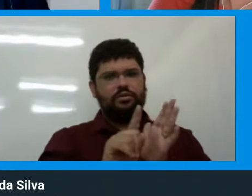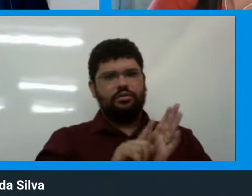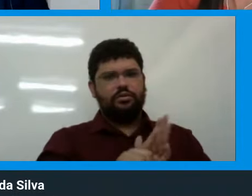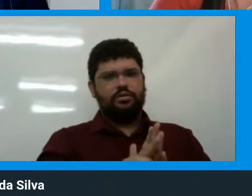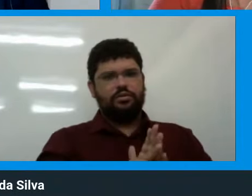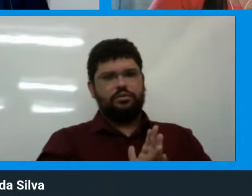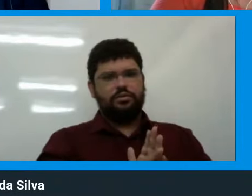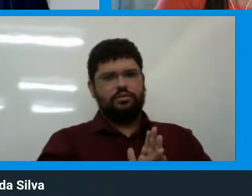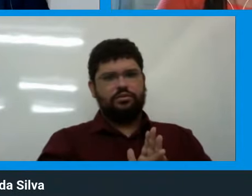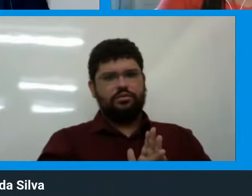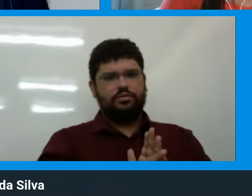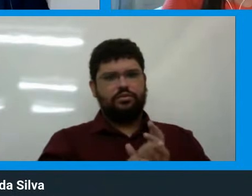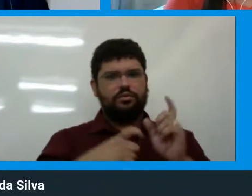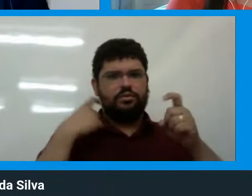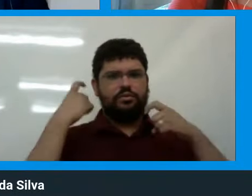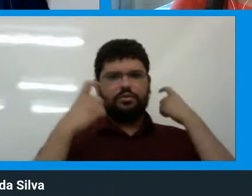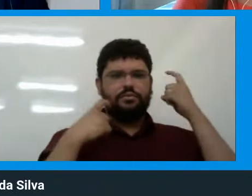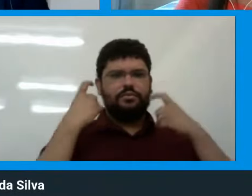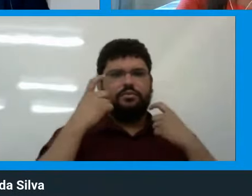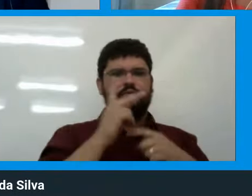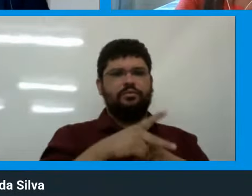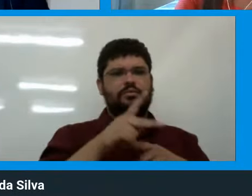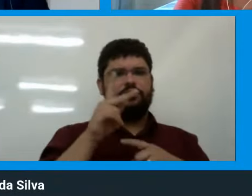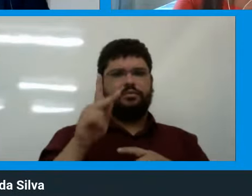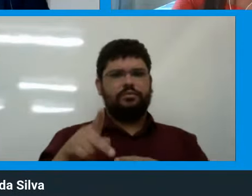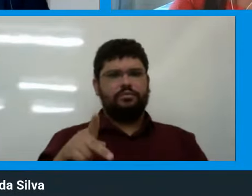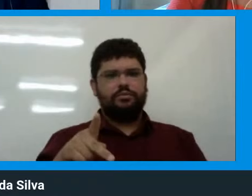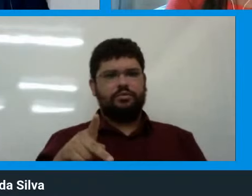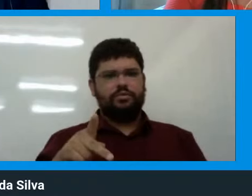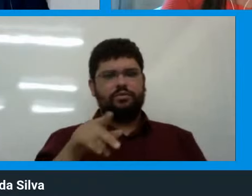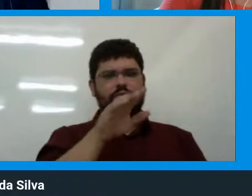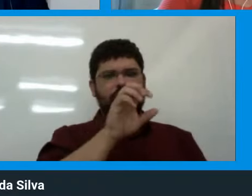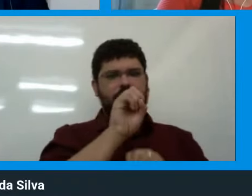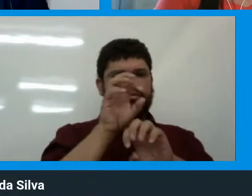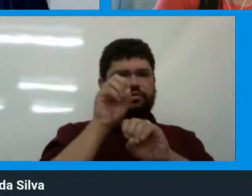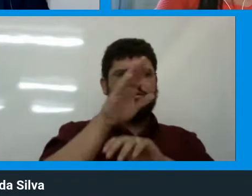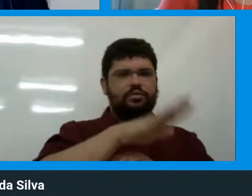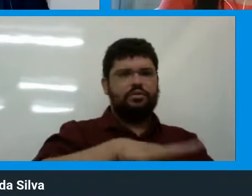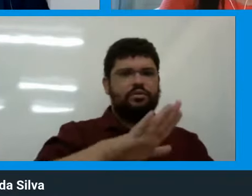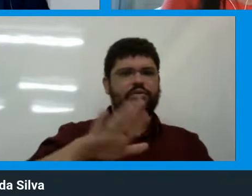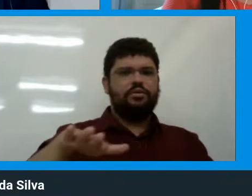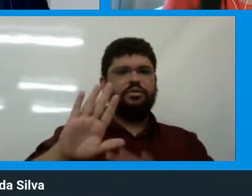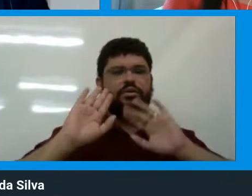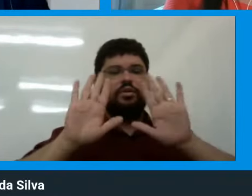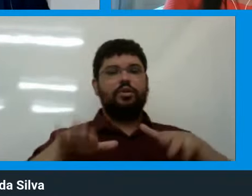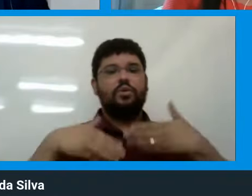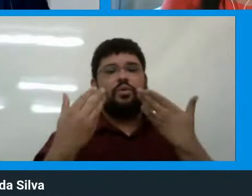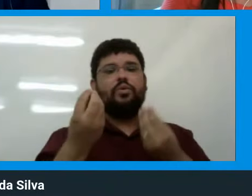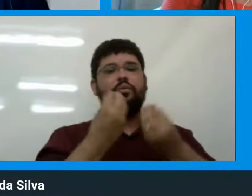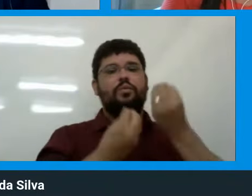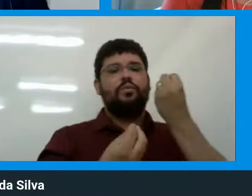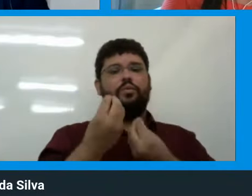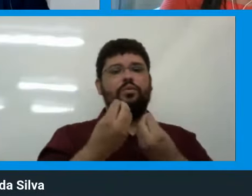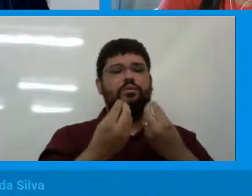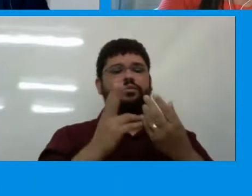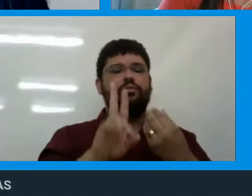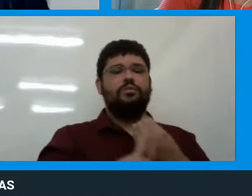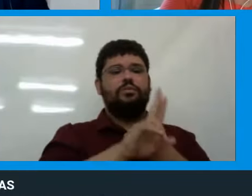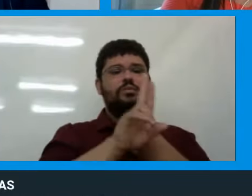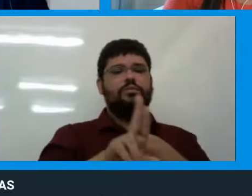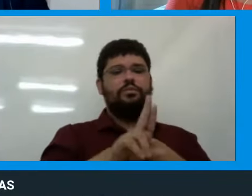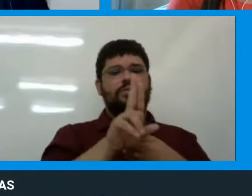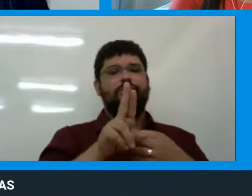consideração. A preocupação dos professores da educação infantil, de que plataforma utilizar, se realmente o Google Sala de Aula seria